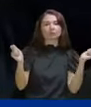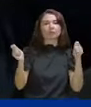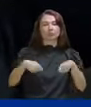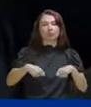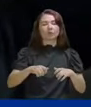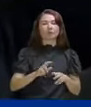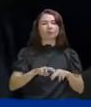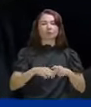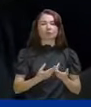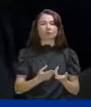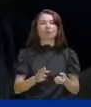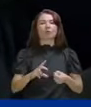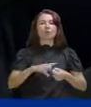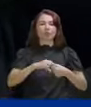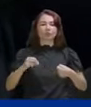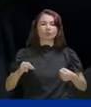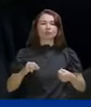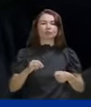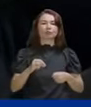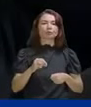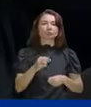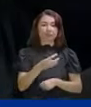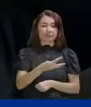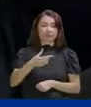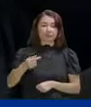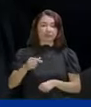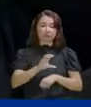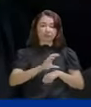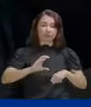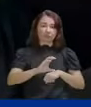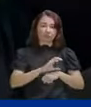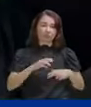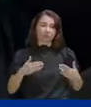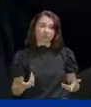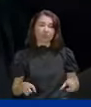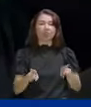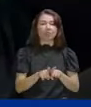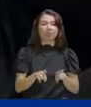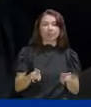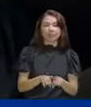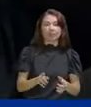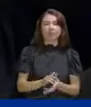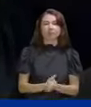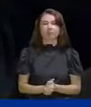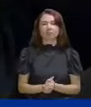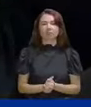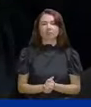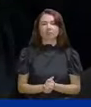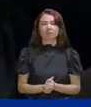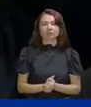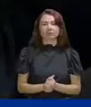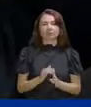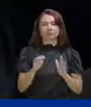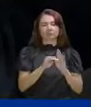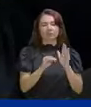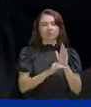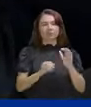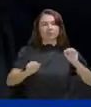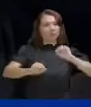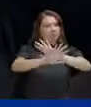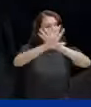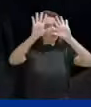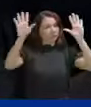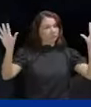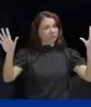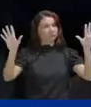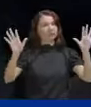à luz do artigo 37 da Constituição Federal, ou no sentido da impossibilidade de aplicação dos princípios da